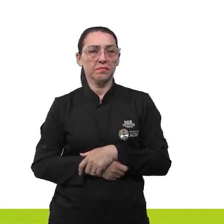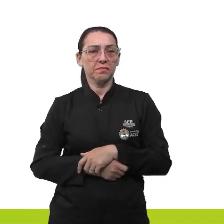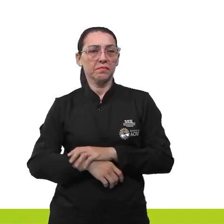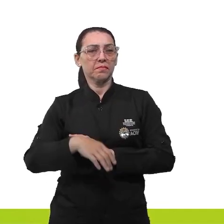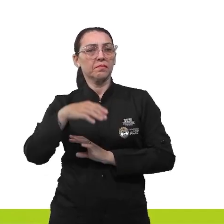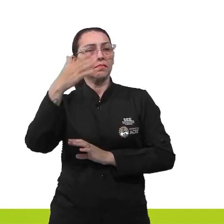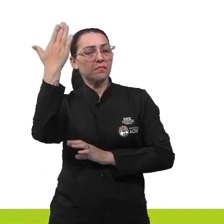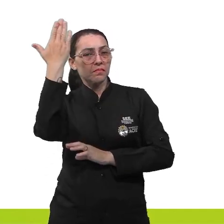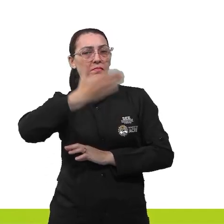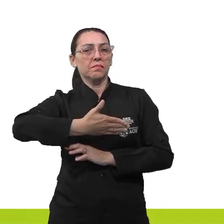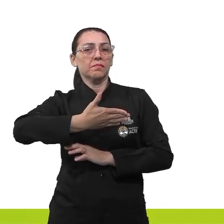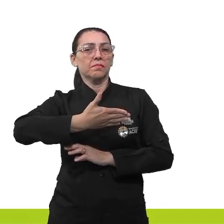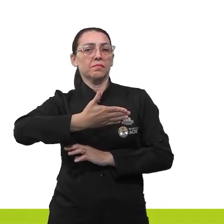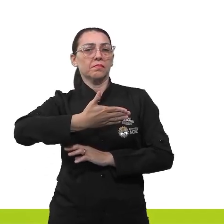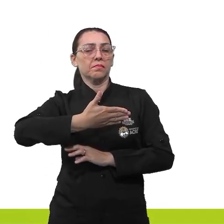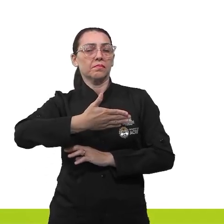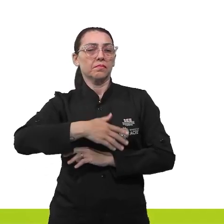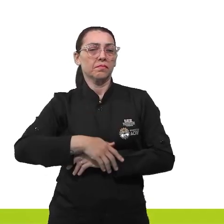Comprovar